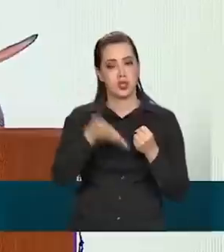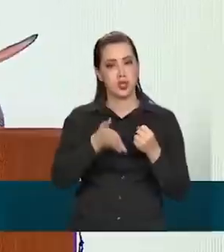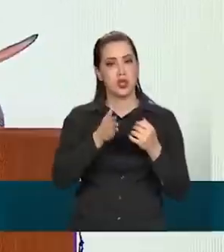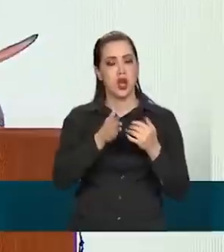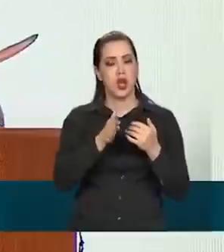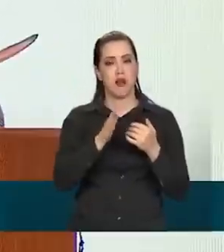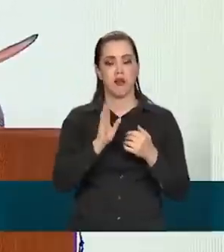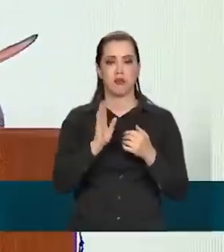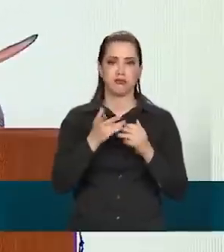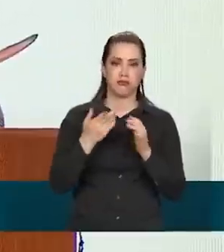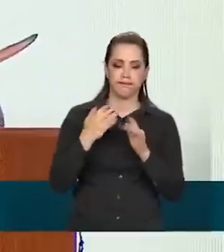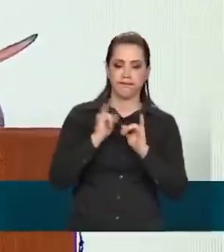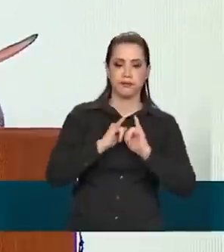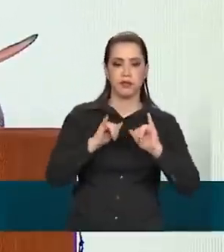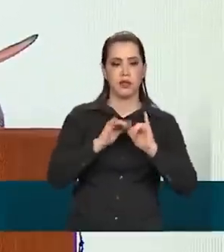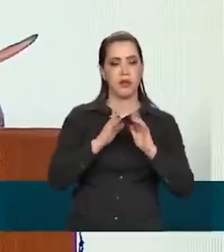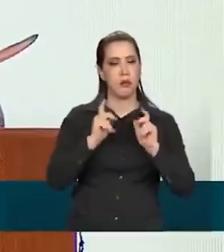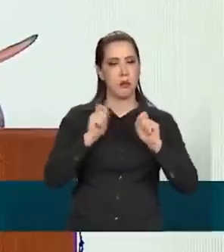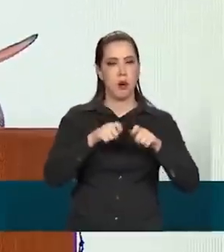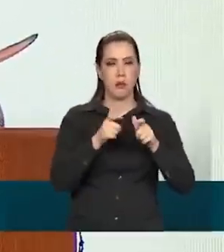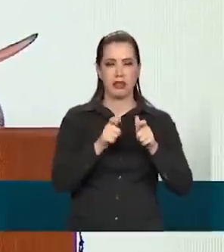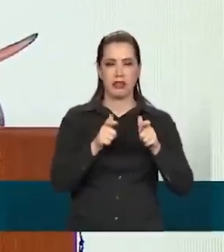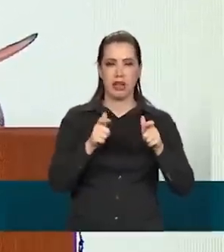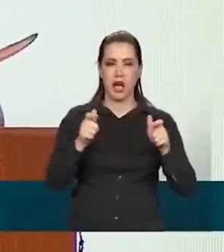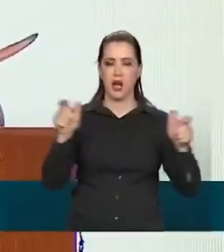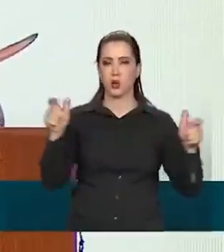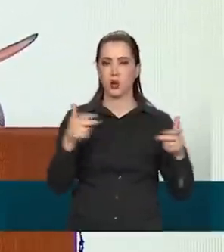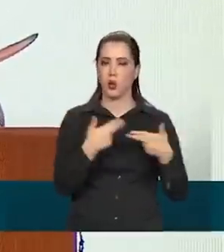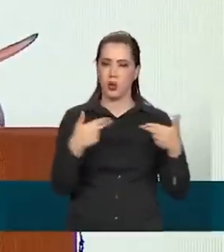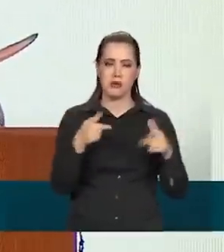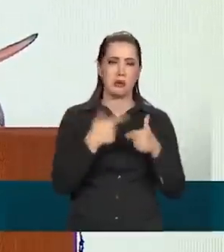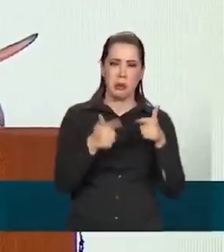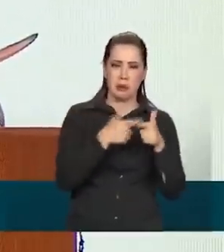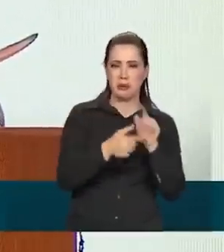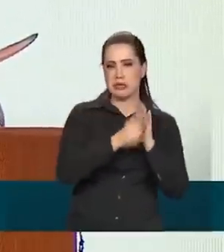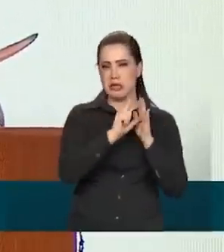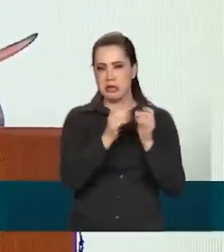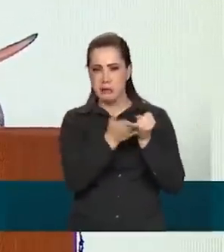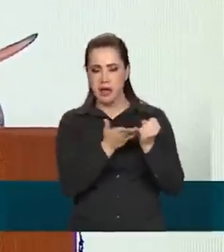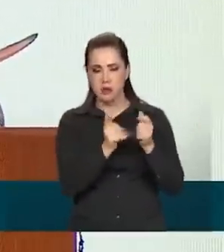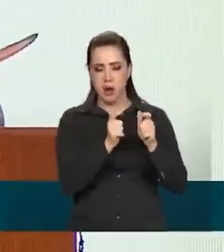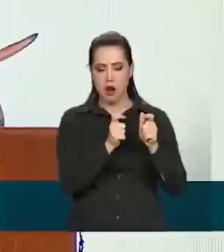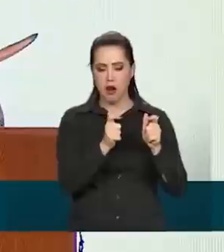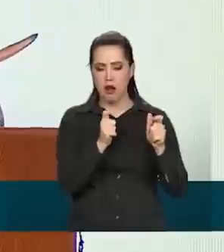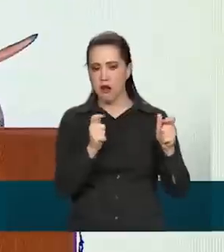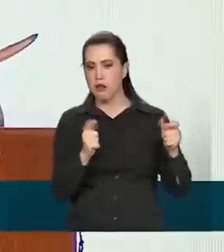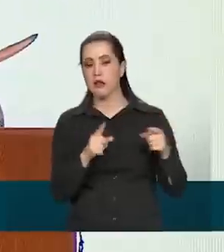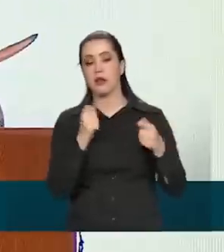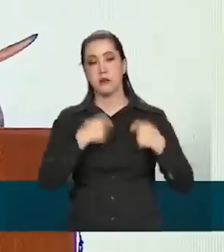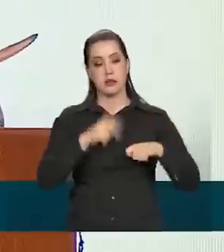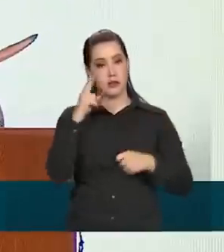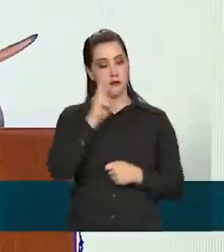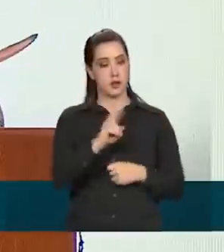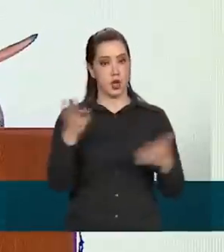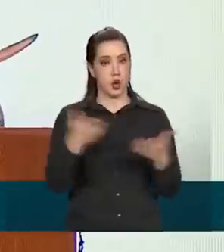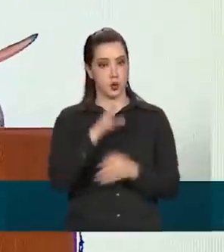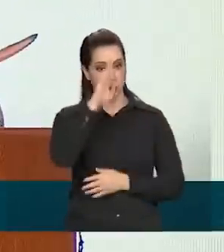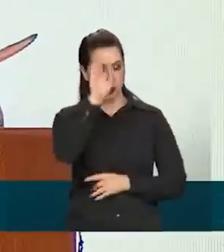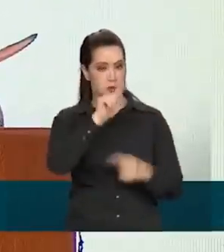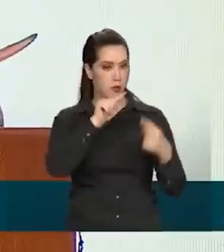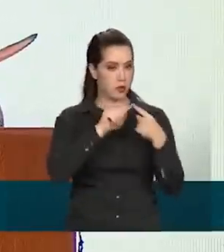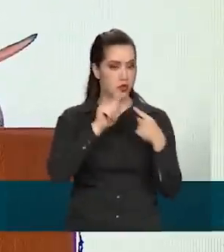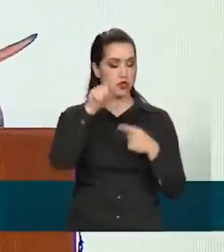foram imensamente potencializados e precisam ser encarados como prioridades.